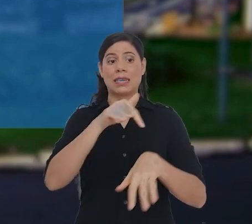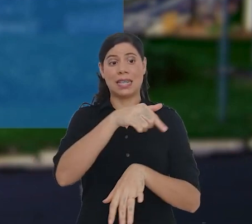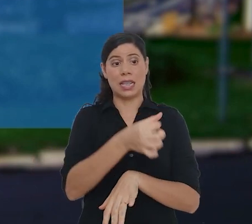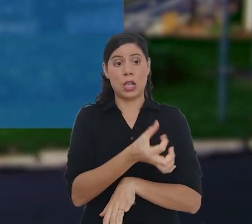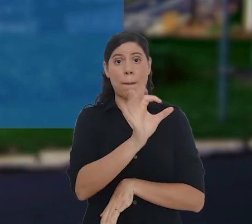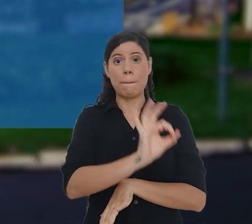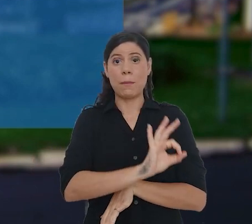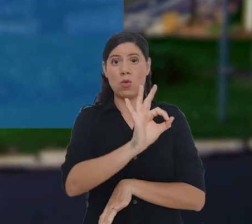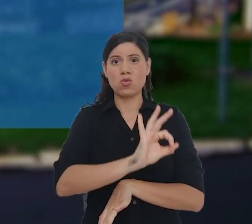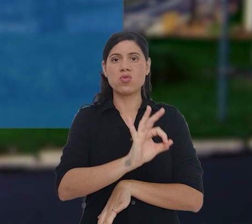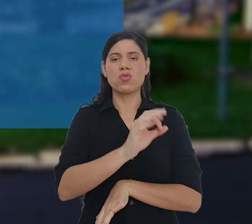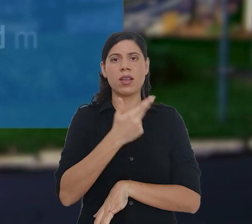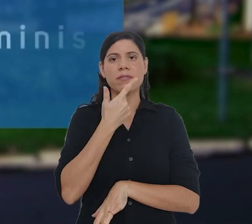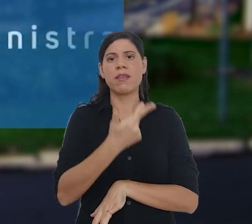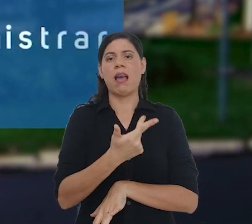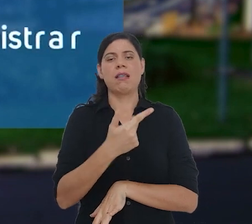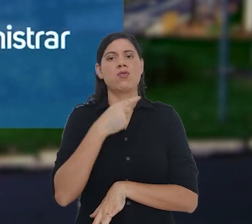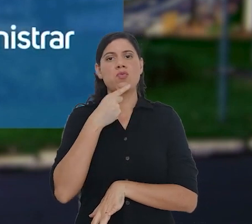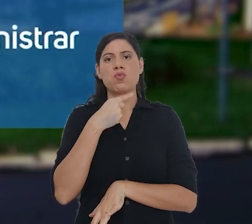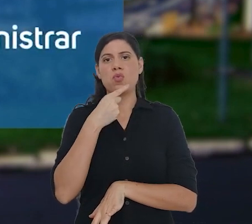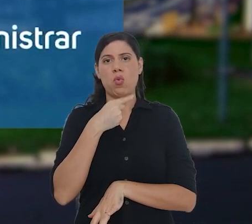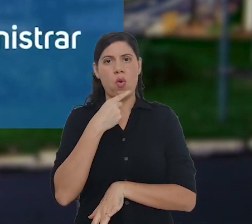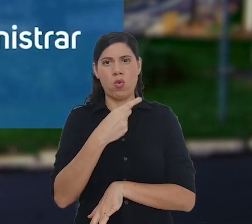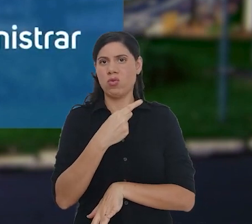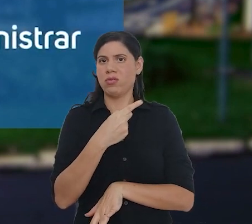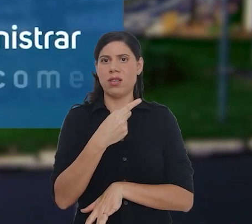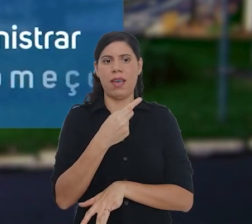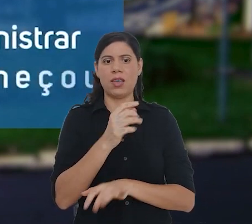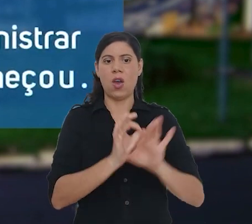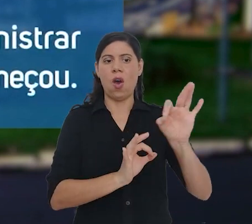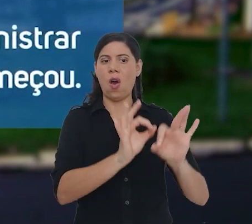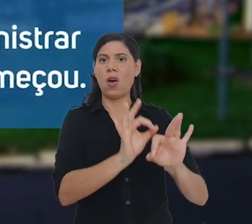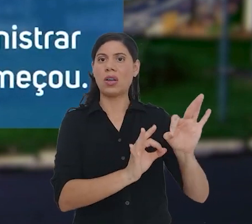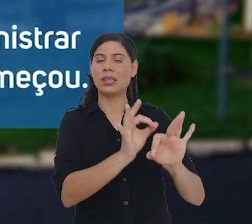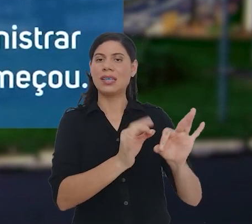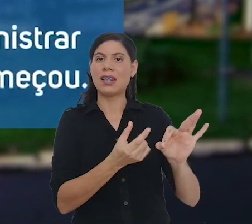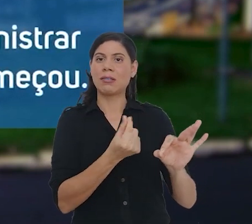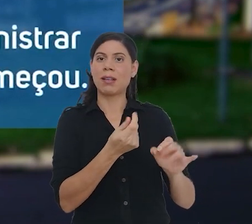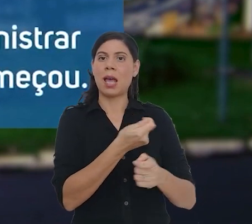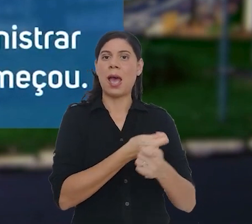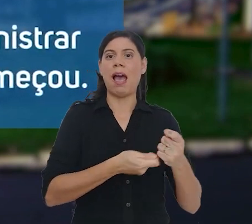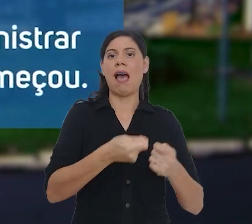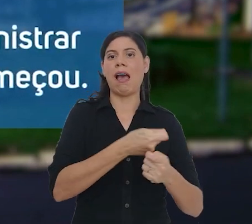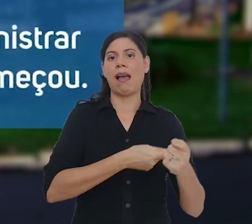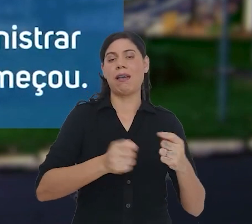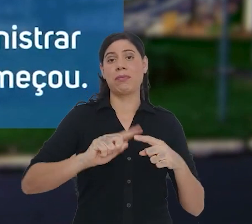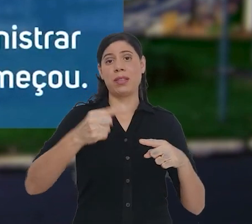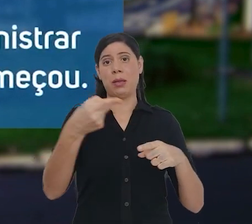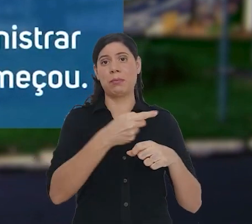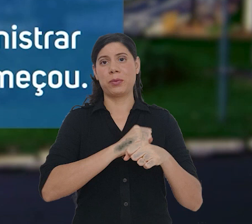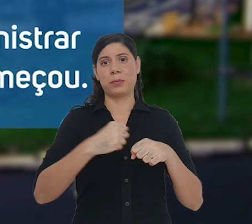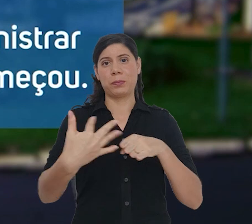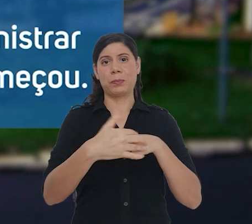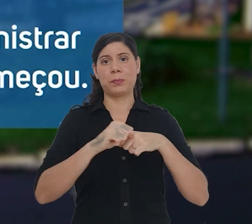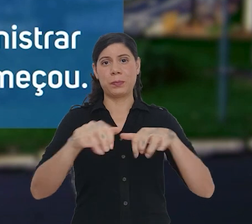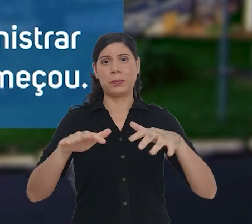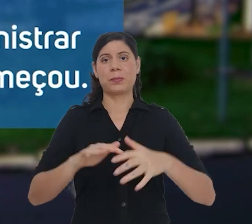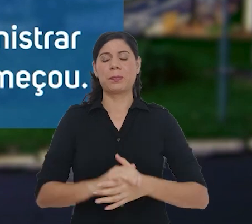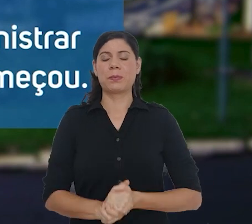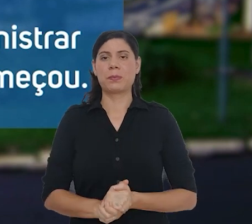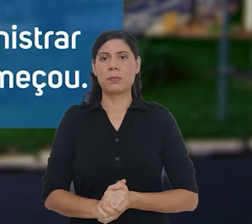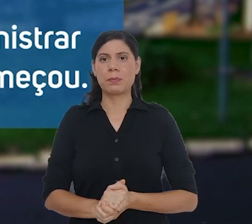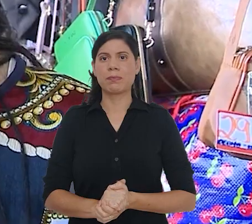e 76% reconhecem que não estão conseguindo administrar bem as finanças desde que a crise